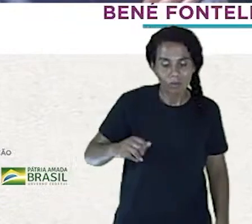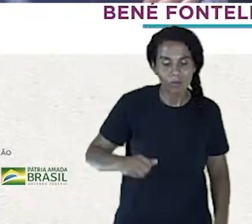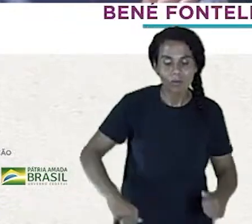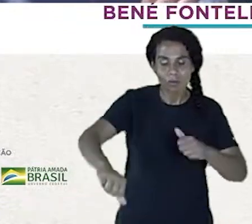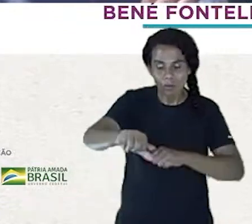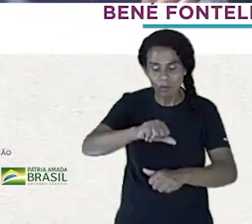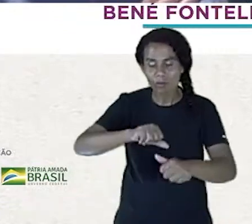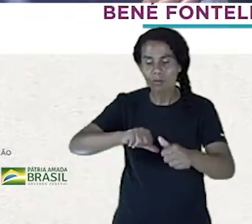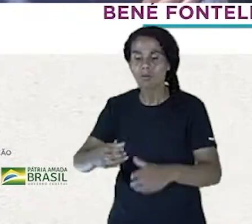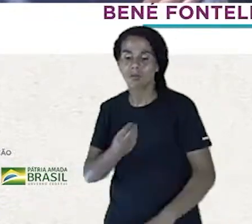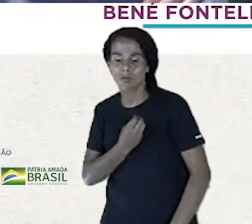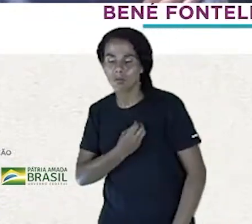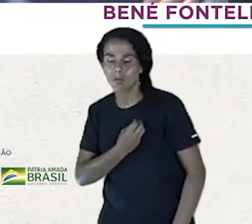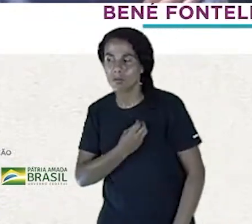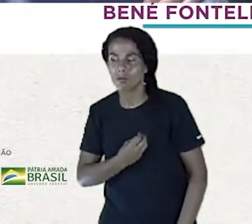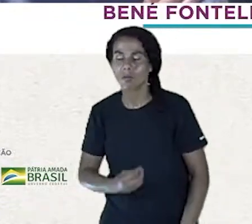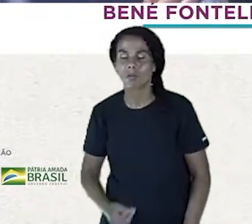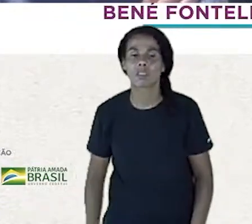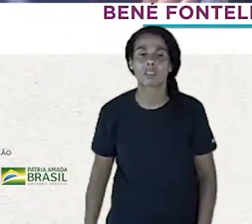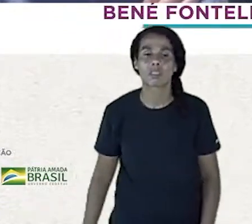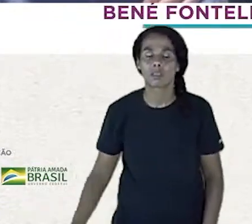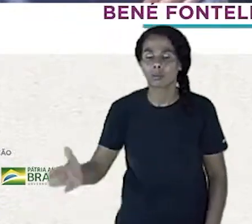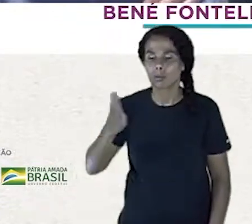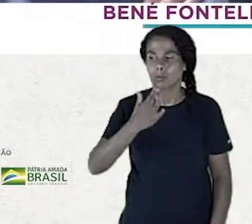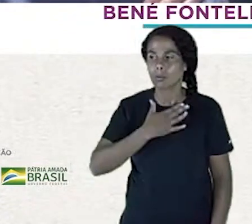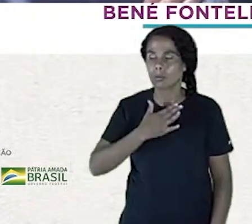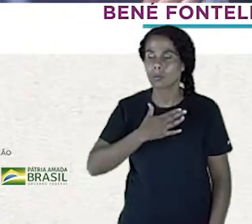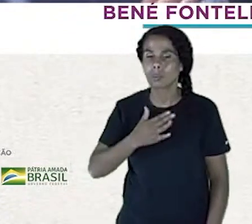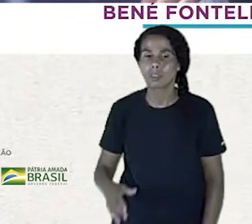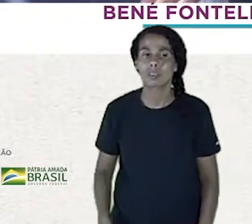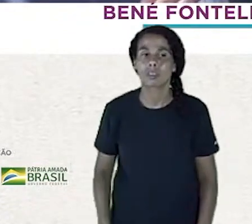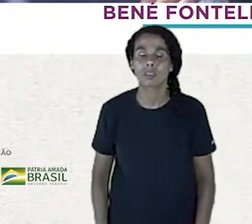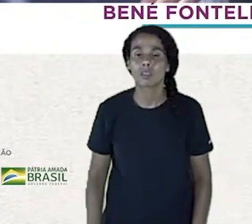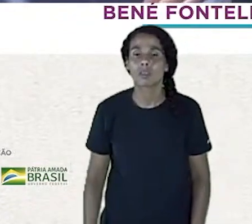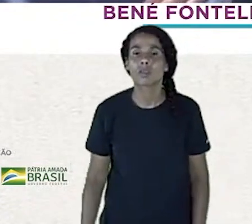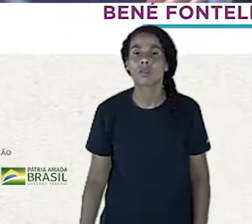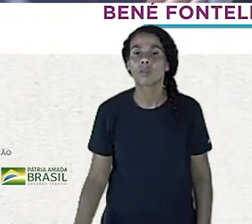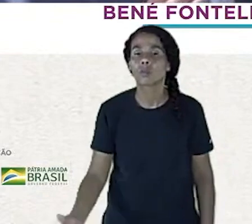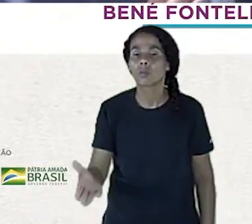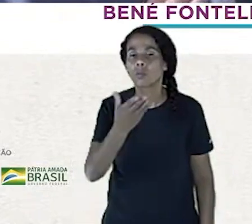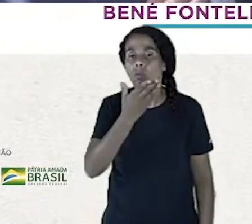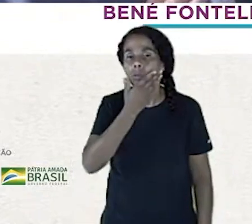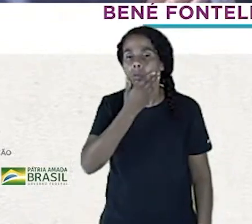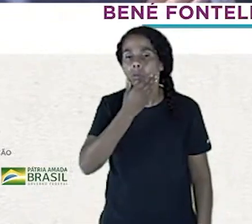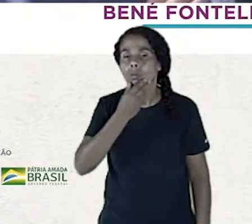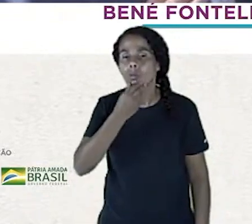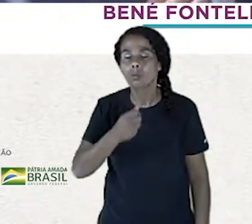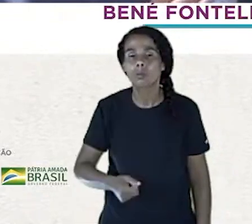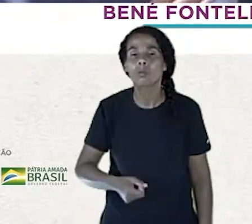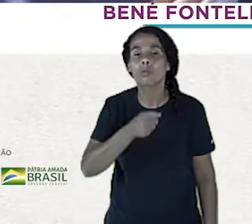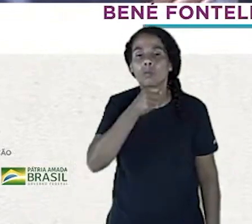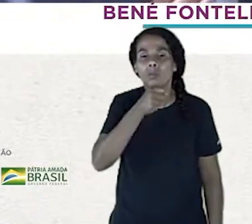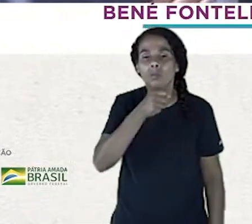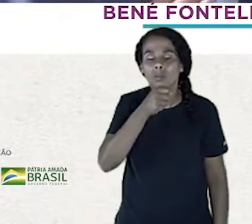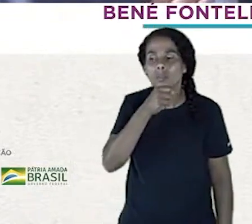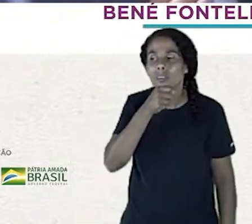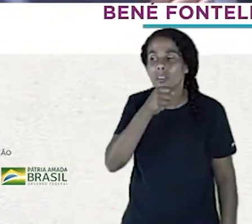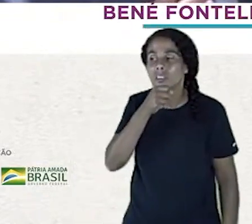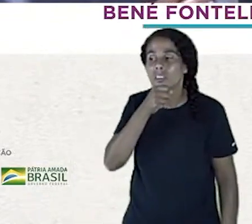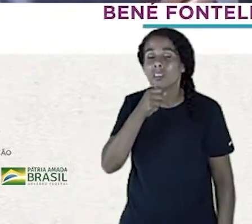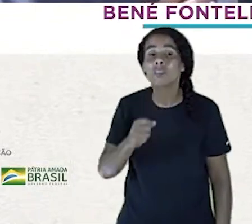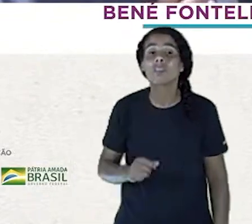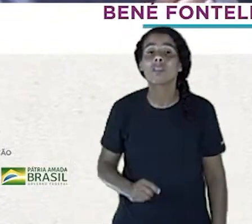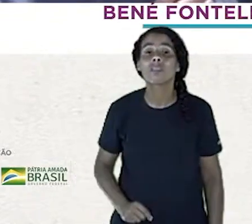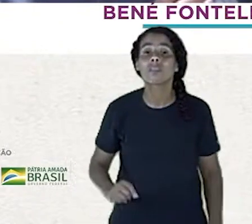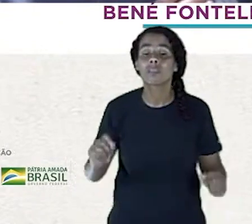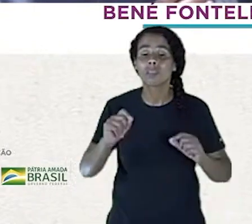refazer. Porque o homem velho já, como é que diz Caetano, Bené? O homem velho já tem a coragem